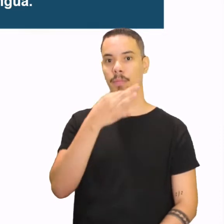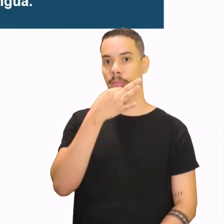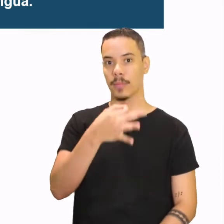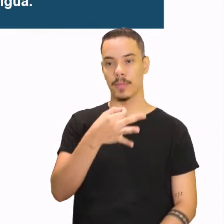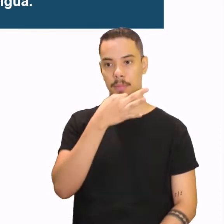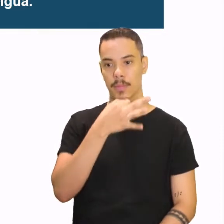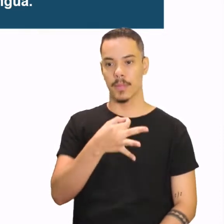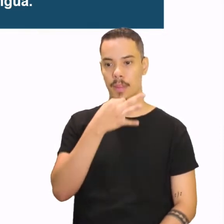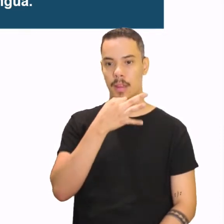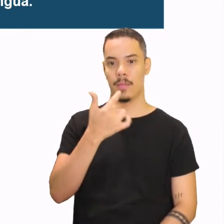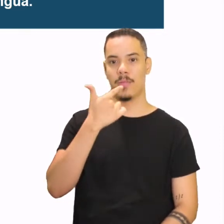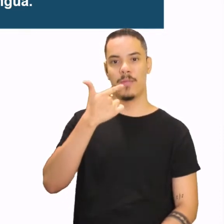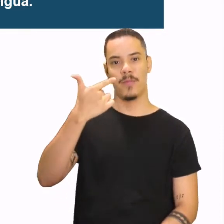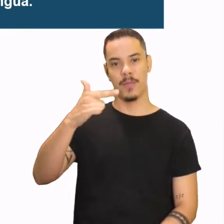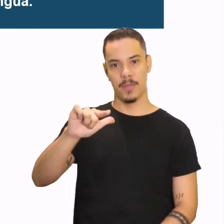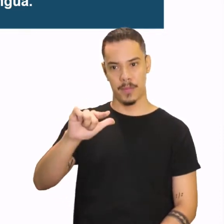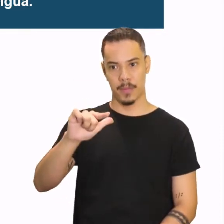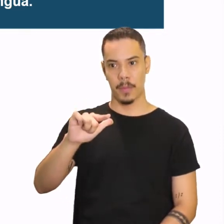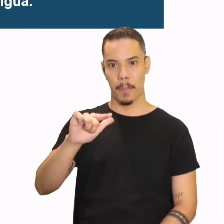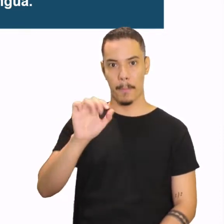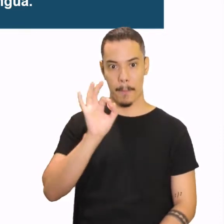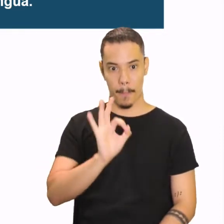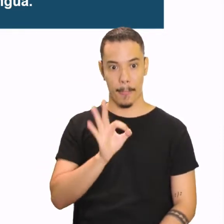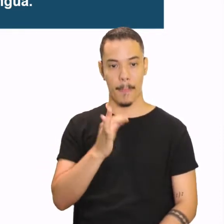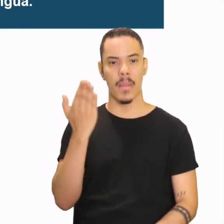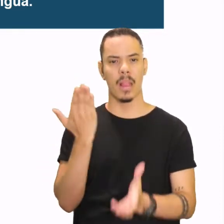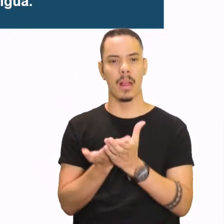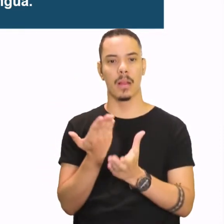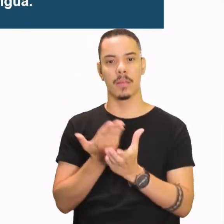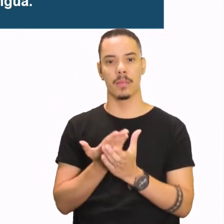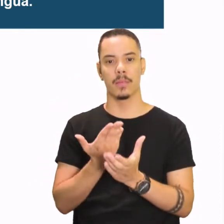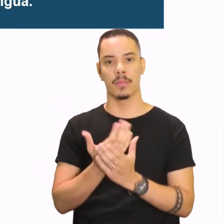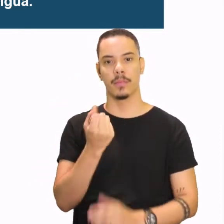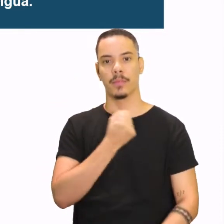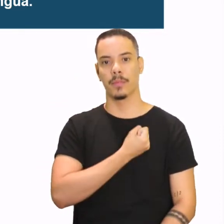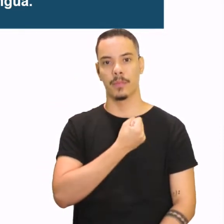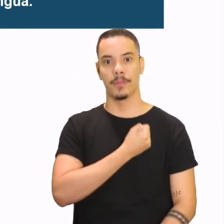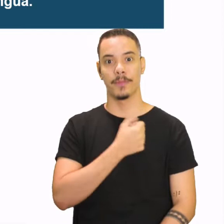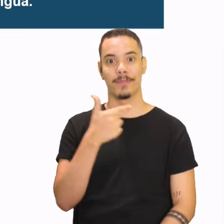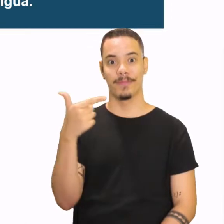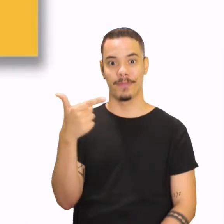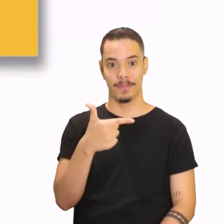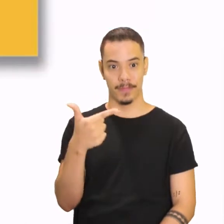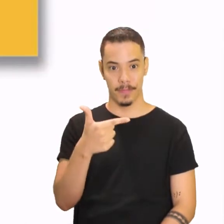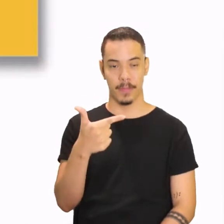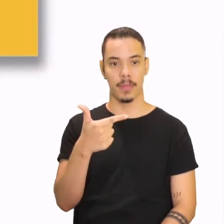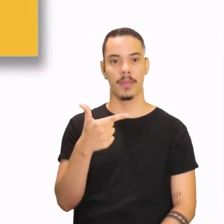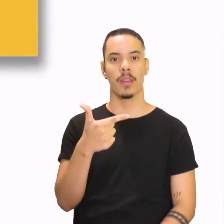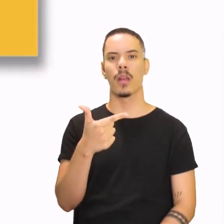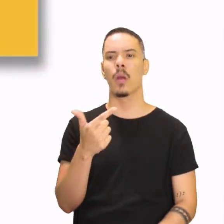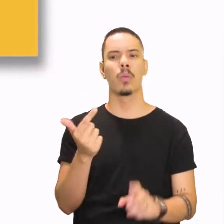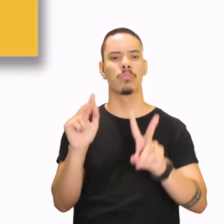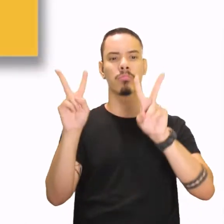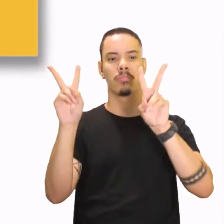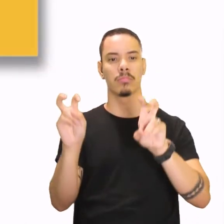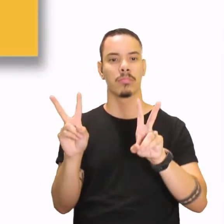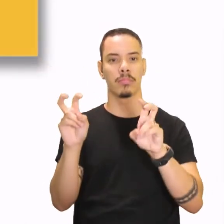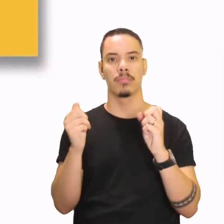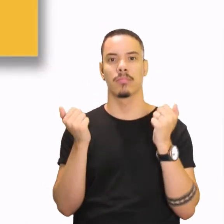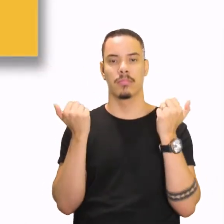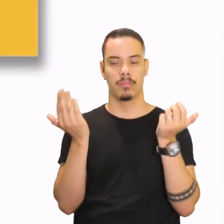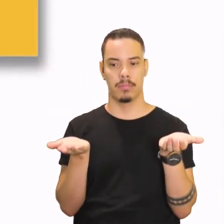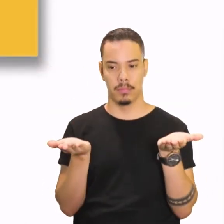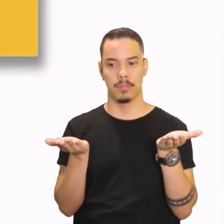da língua. Aula 2. Qual é a temática da aula,